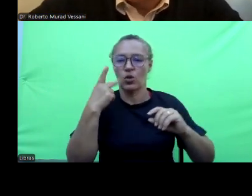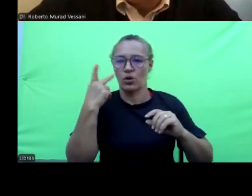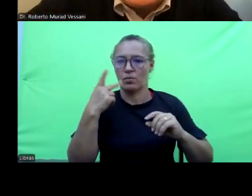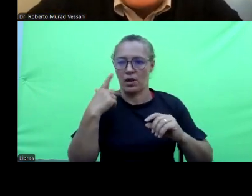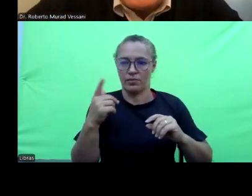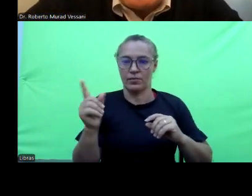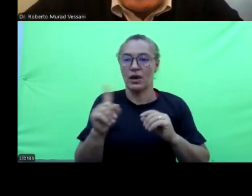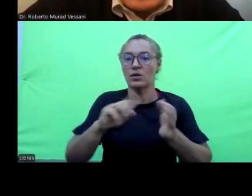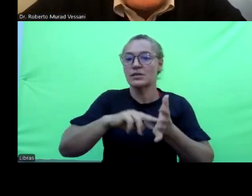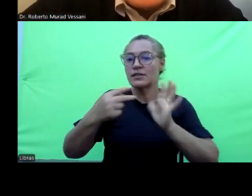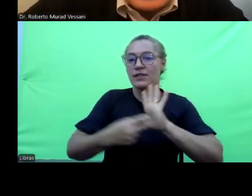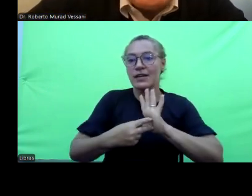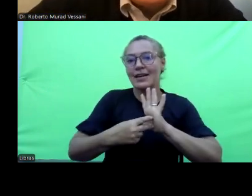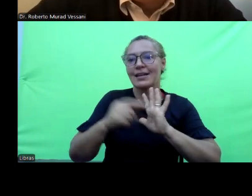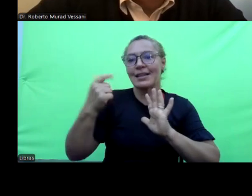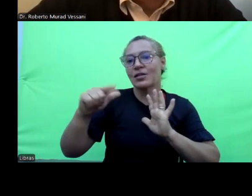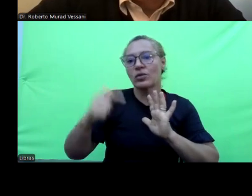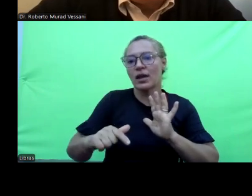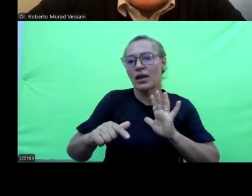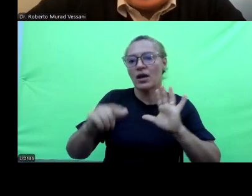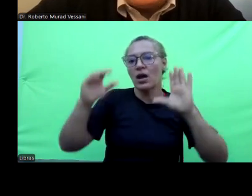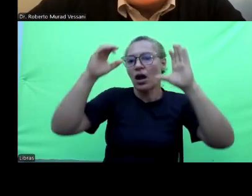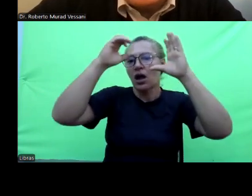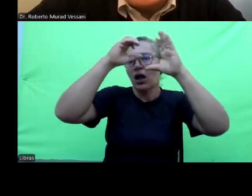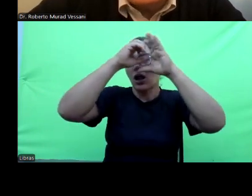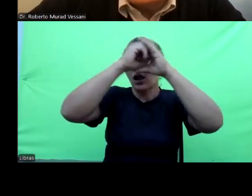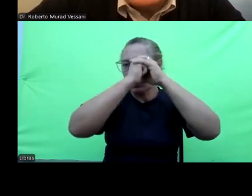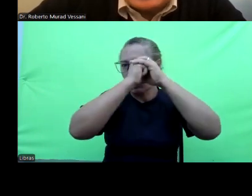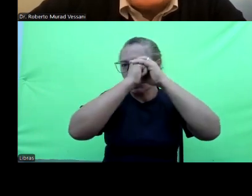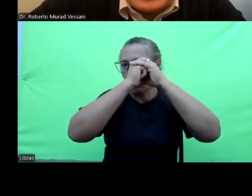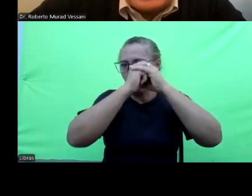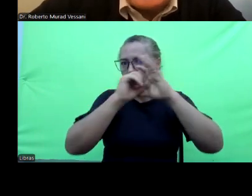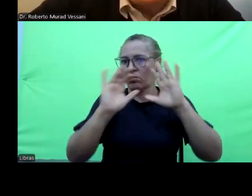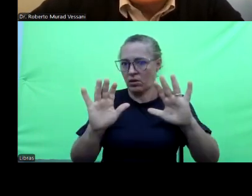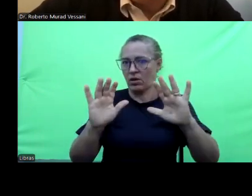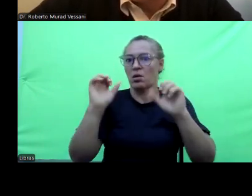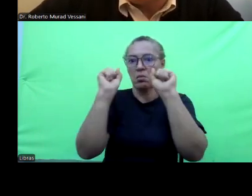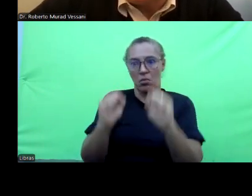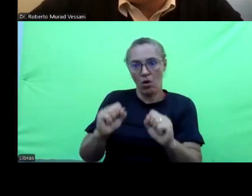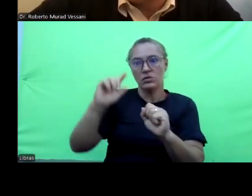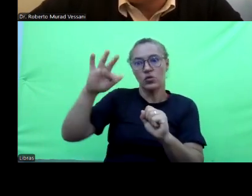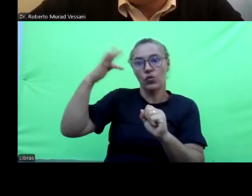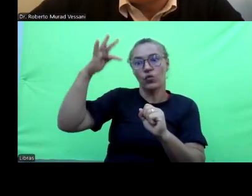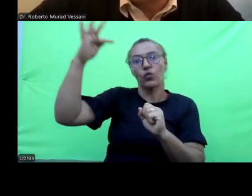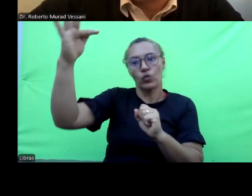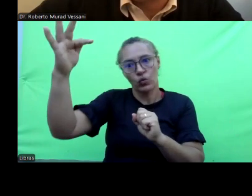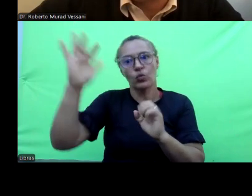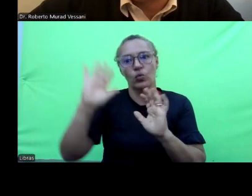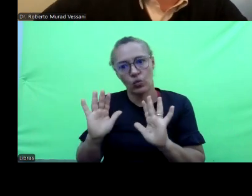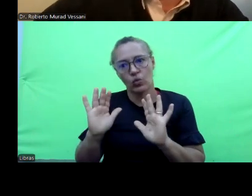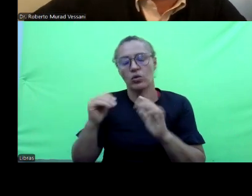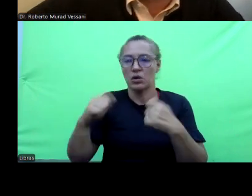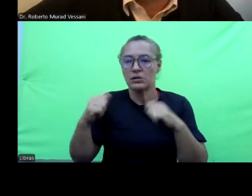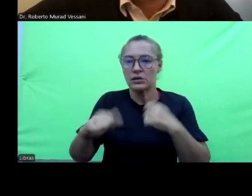ela não tenha glaucoma, tá? E isso mais para frente, tá? Mas é uma pressão que pode ser